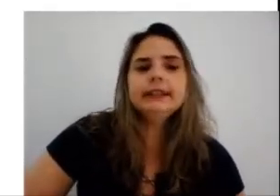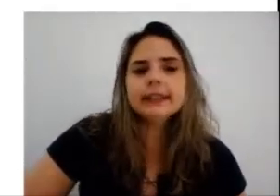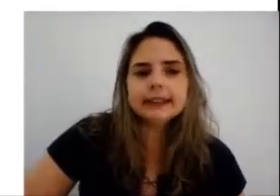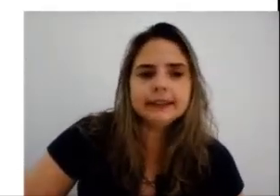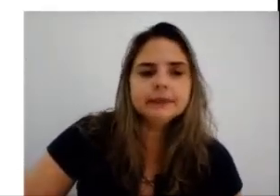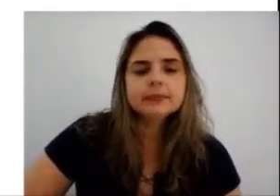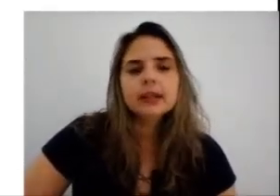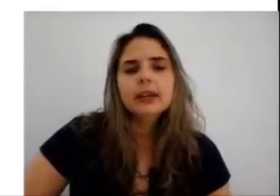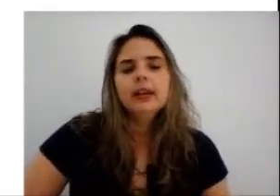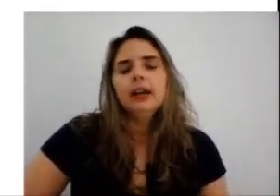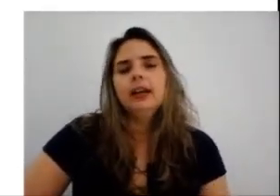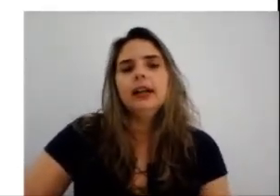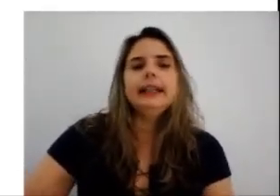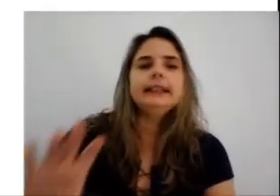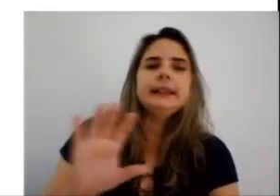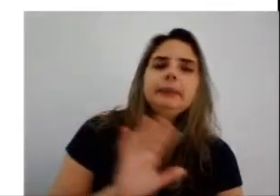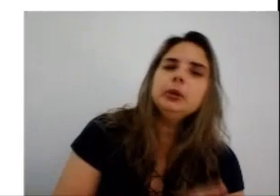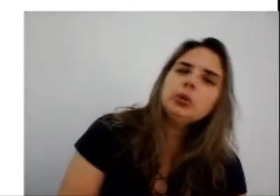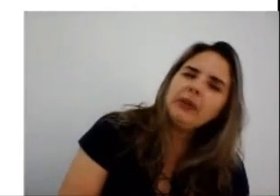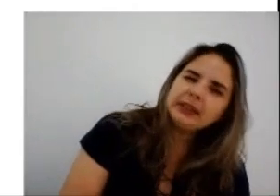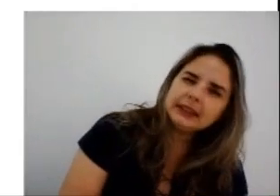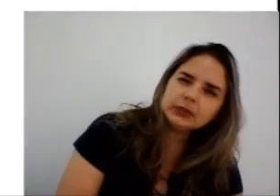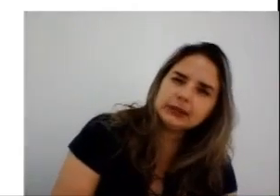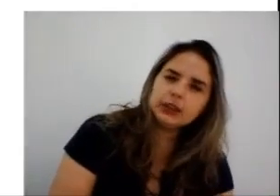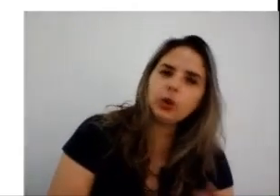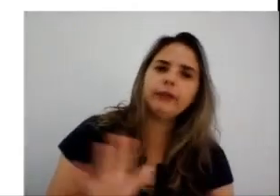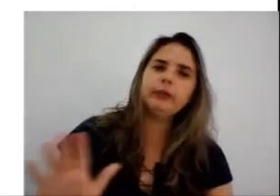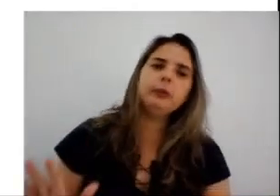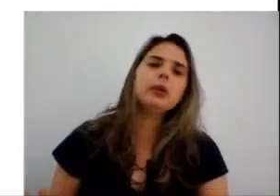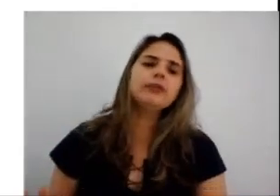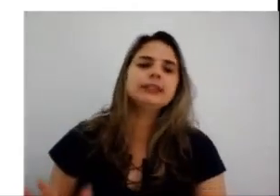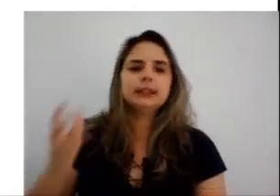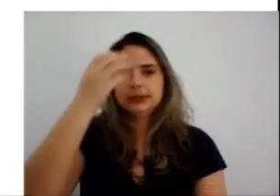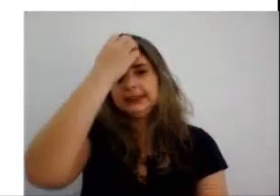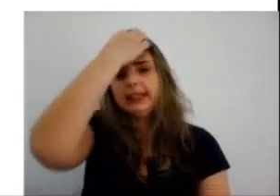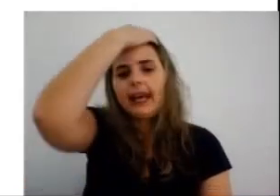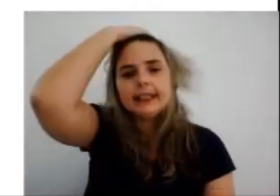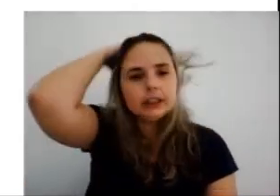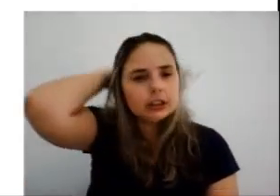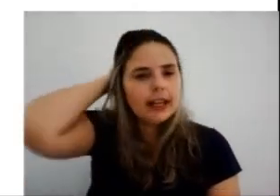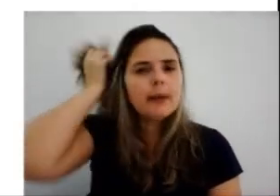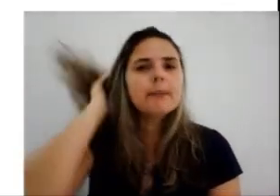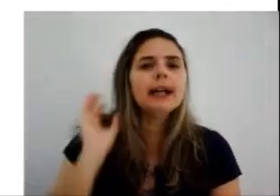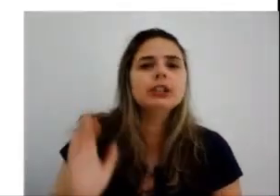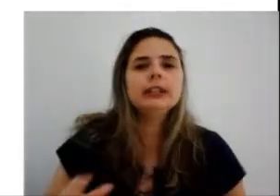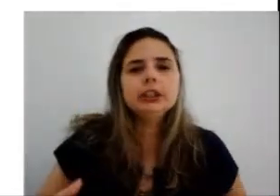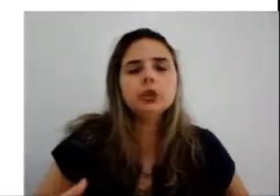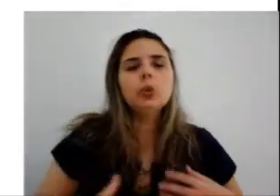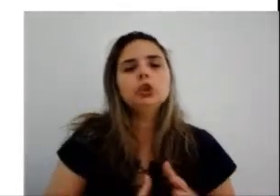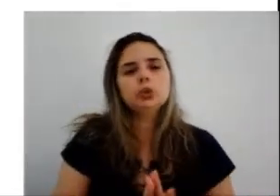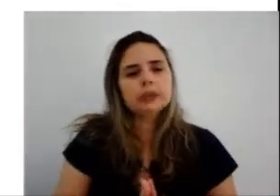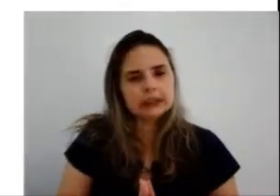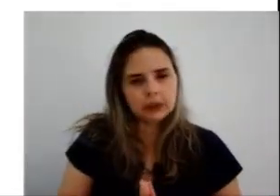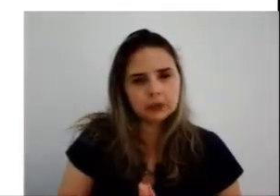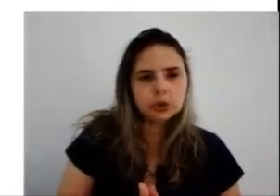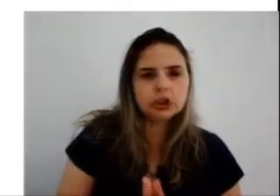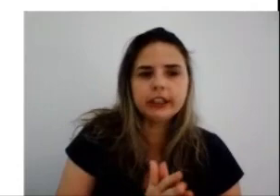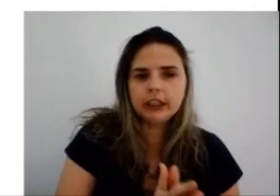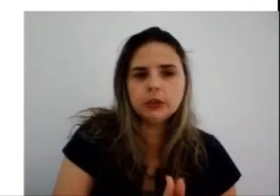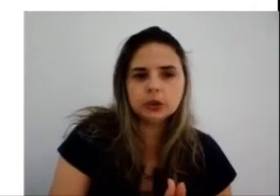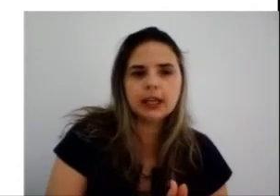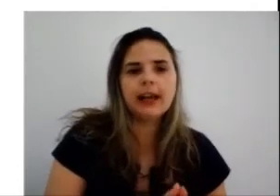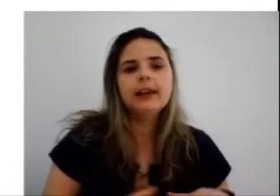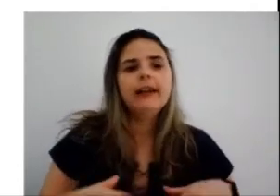os trens aí. Entre 1909 e 1910 é a parte ali de construção